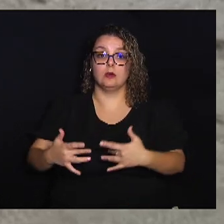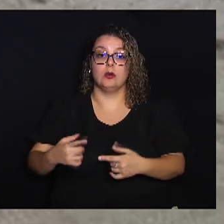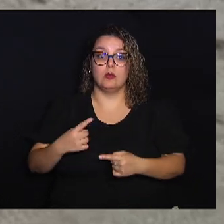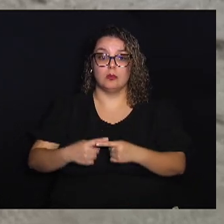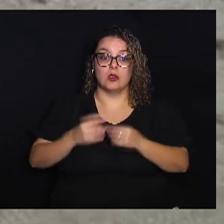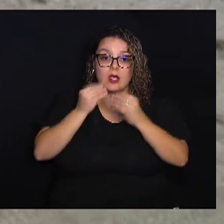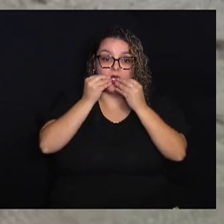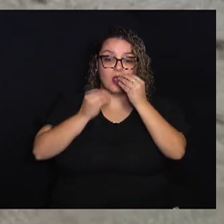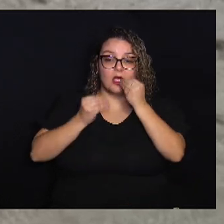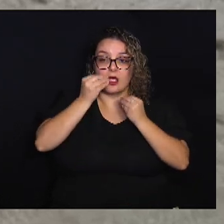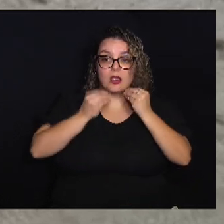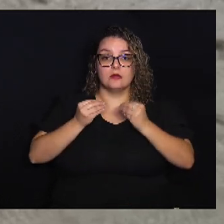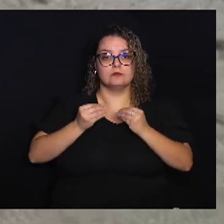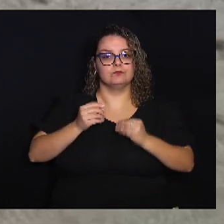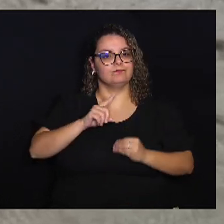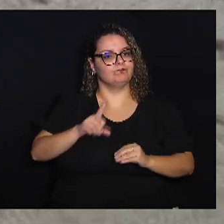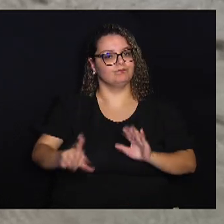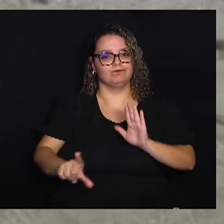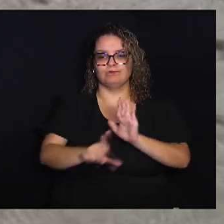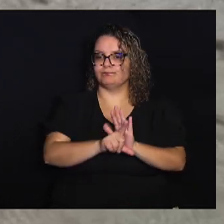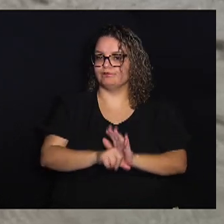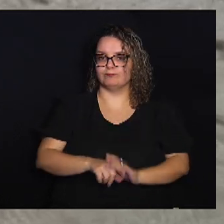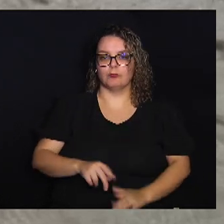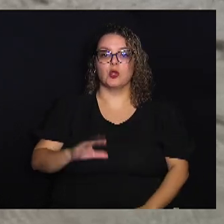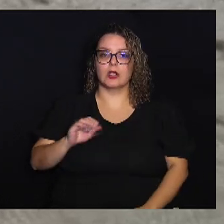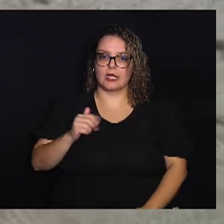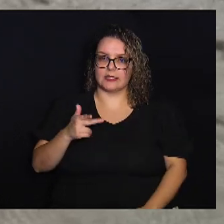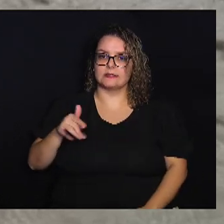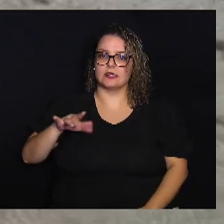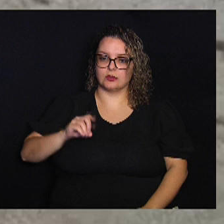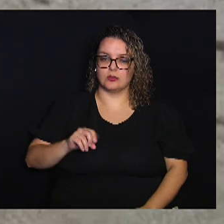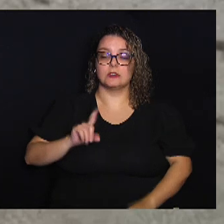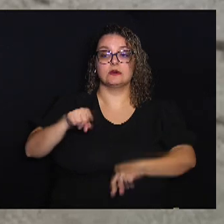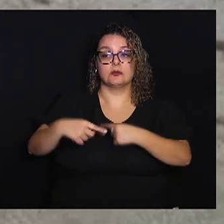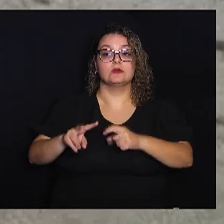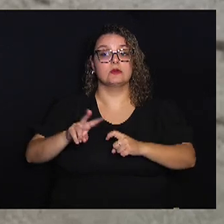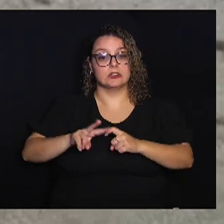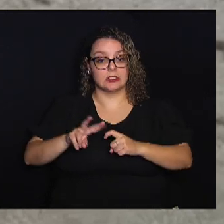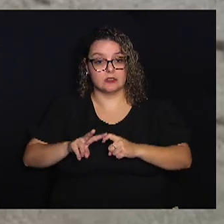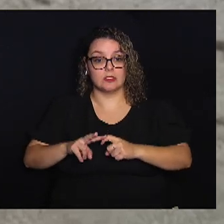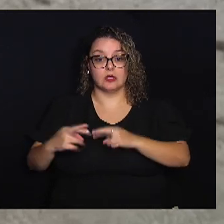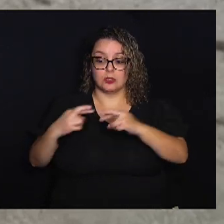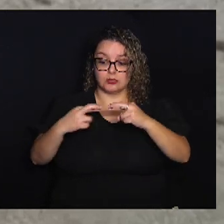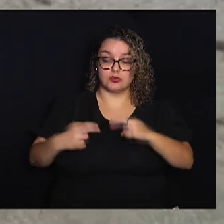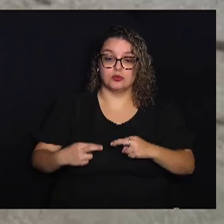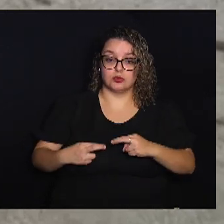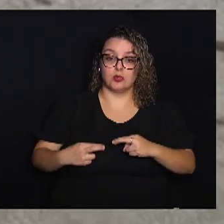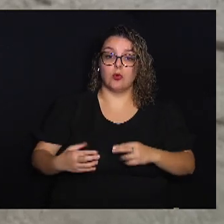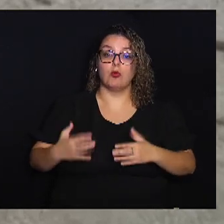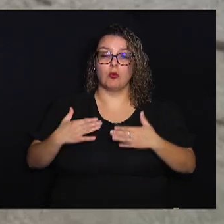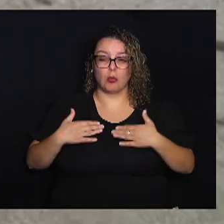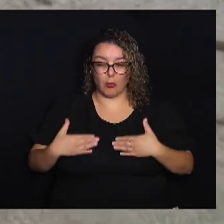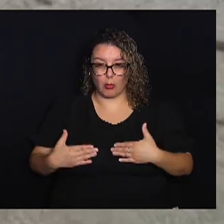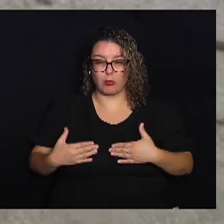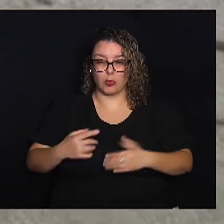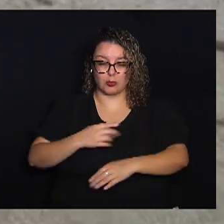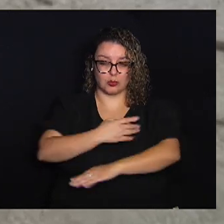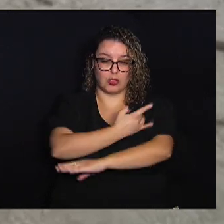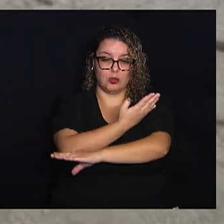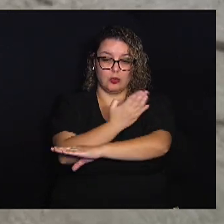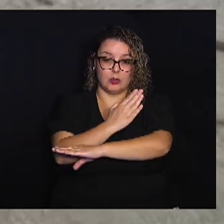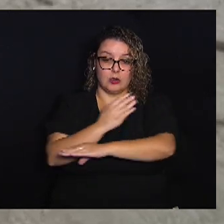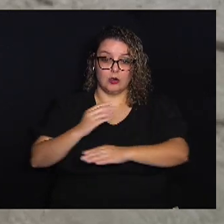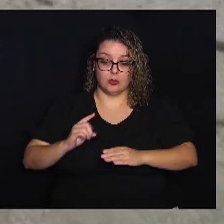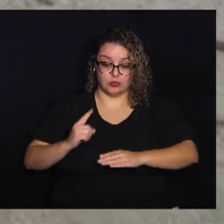dentes arrancados ilegalmente por caçadores. Outros veterinários que também examinaram o cadáver recuperaram um golfinho